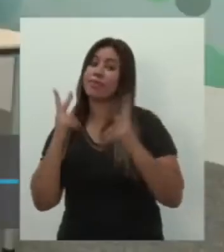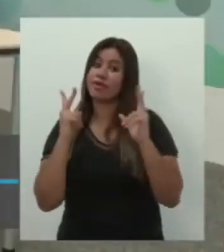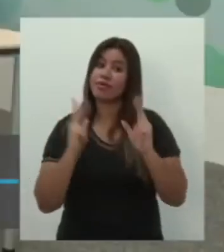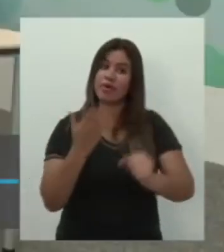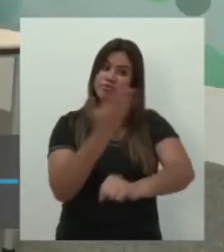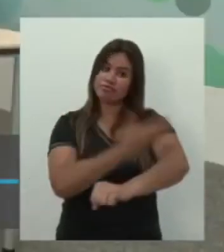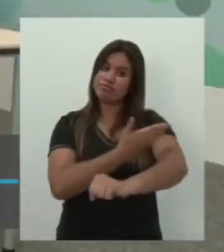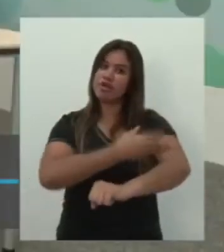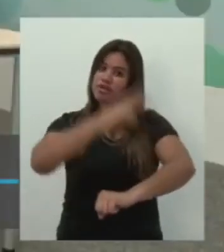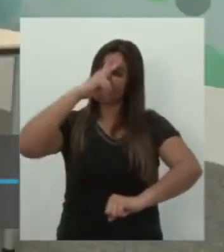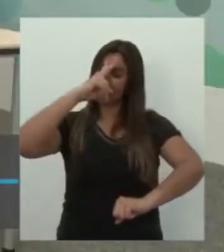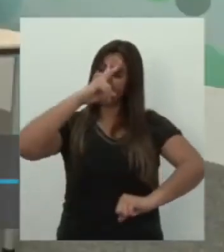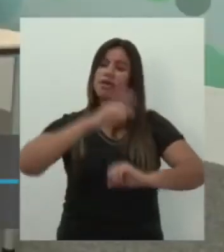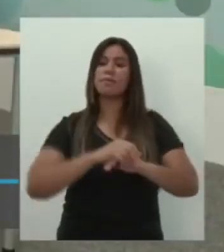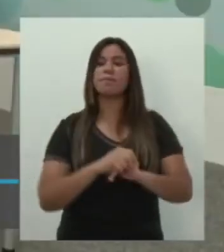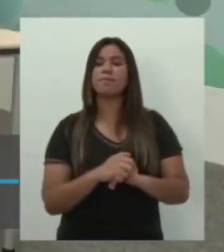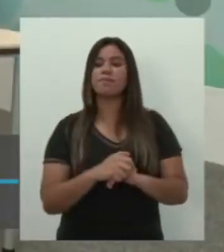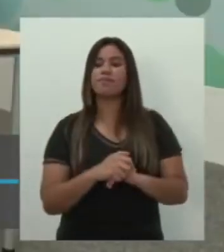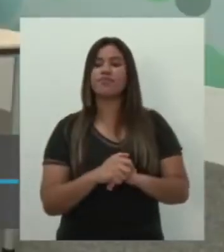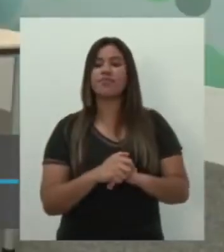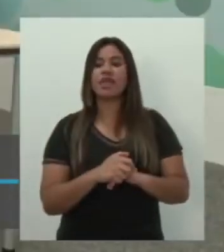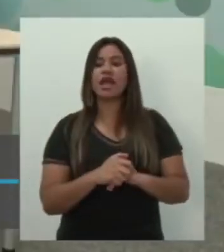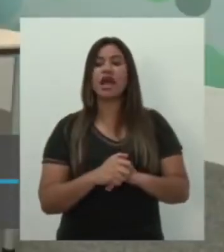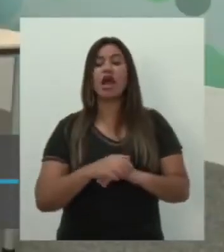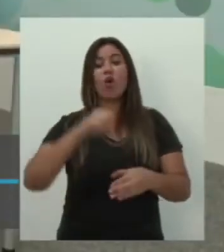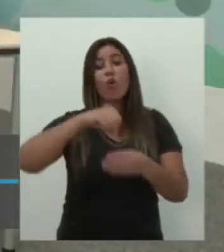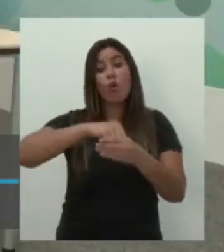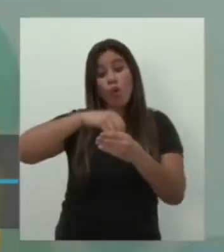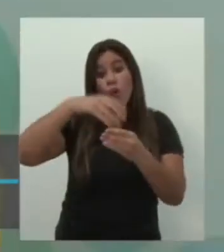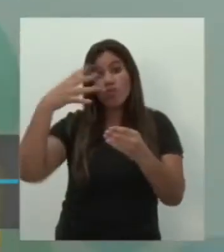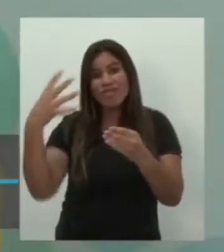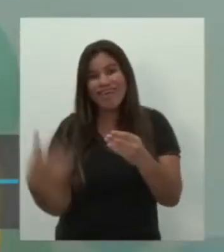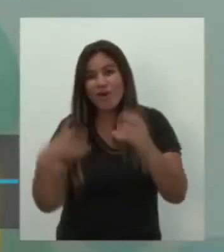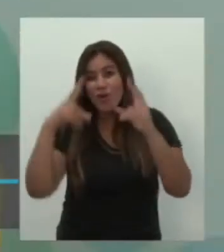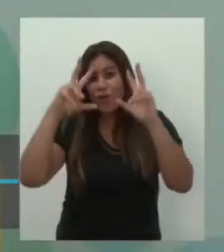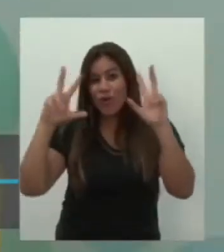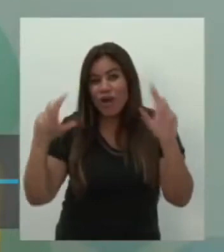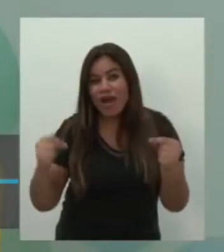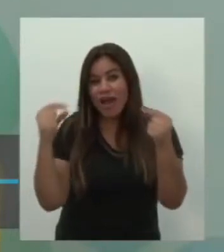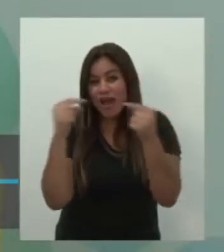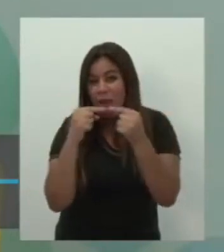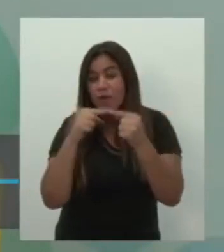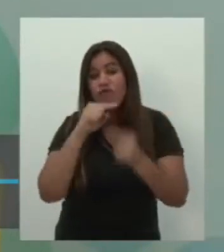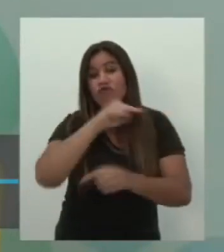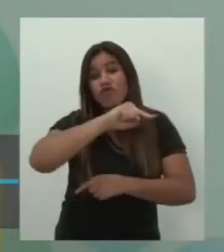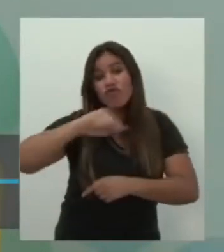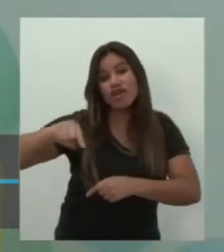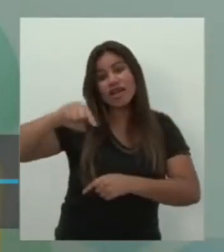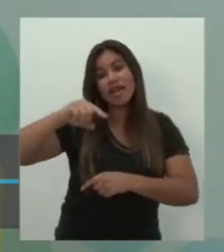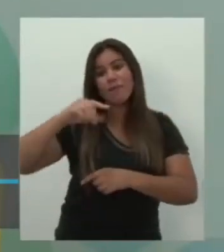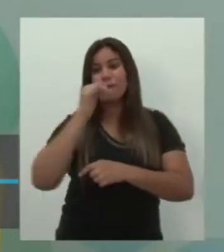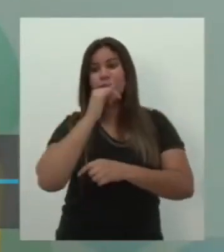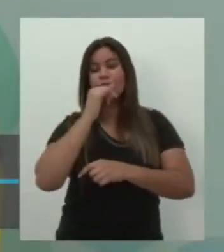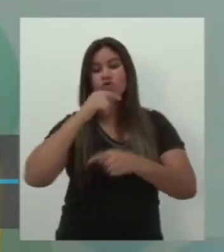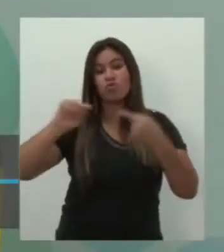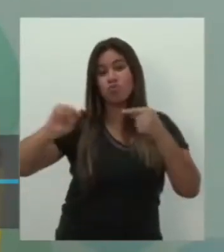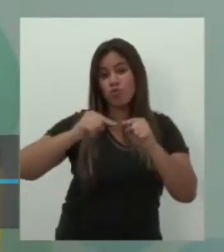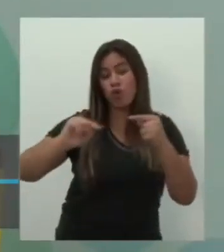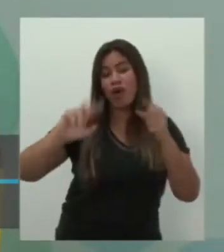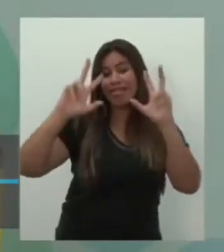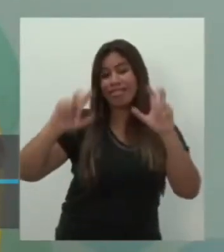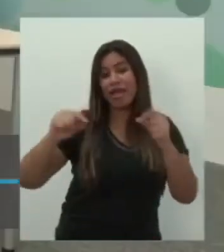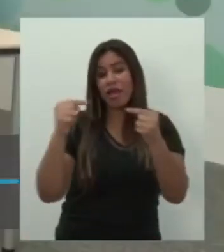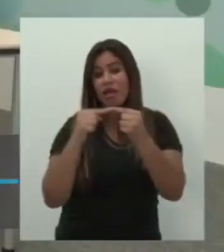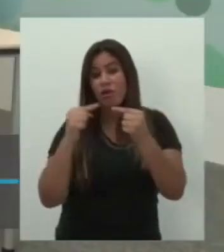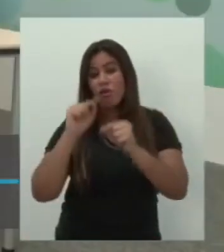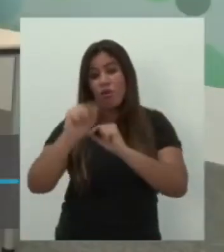Temas, queridos, é o Sim. assunto, entendeu? Isso. Qual o assunto que aborda as músicas que Isso. vocês mais ouvem? De que elas falam? Qual o Isso. assunto principal? Então, Seria isso, quando a tá gente bom? fala